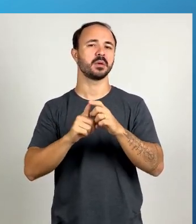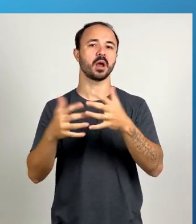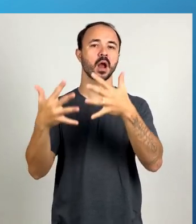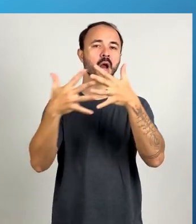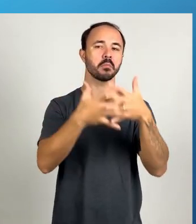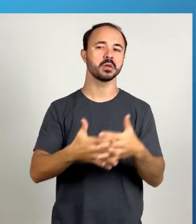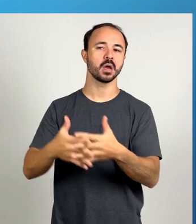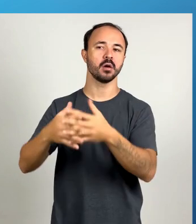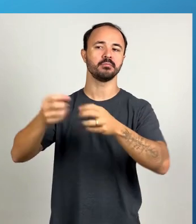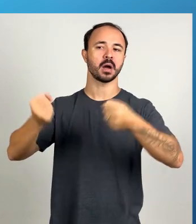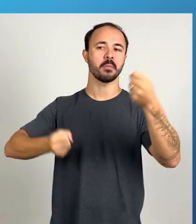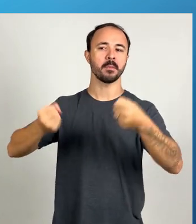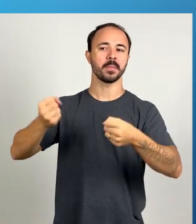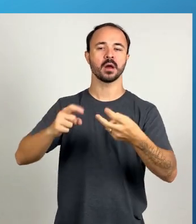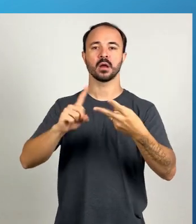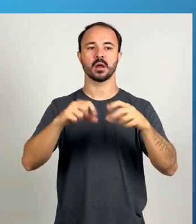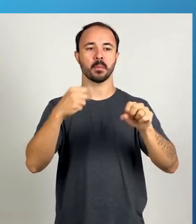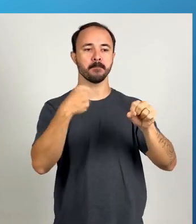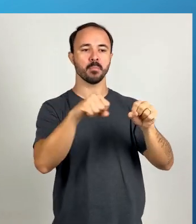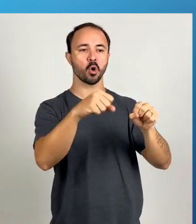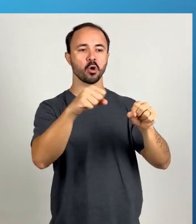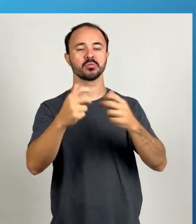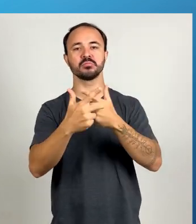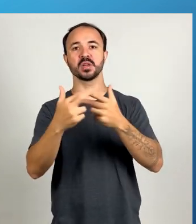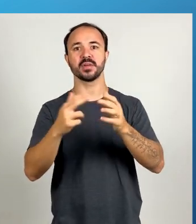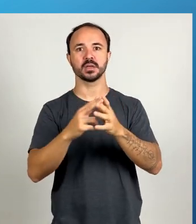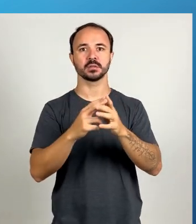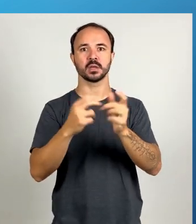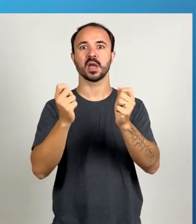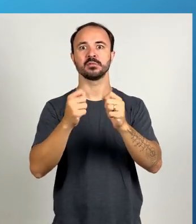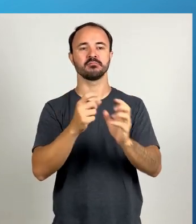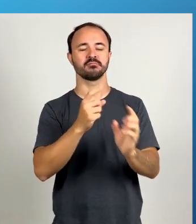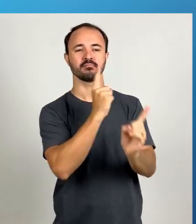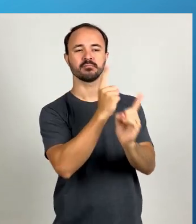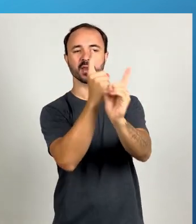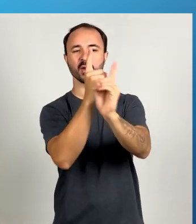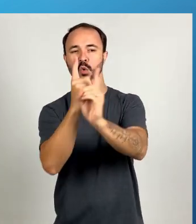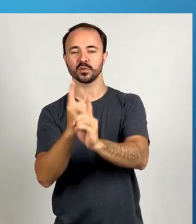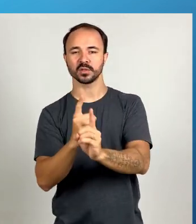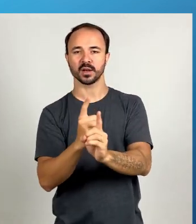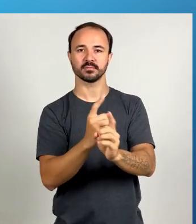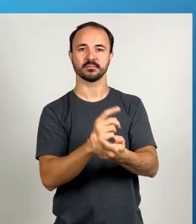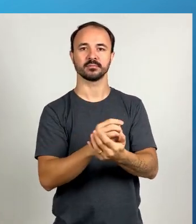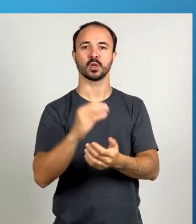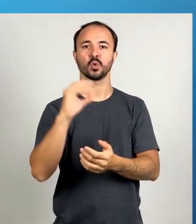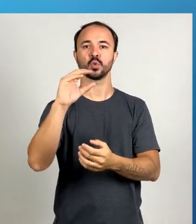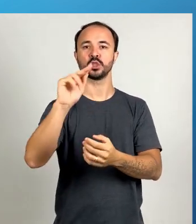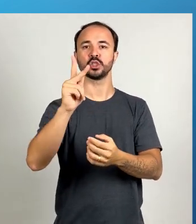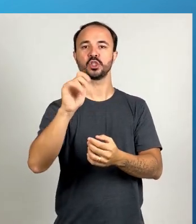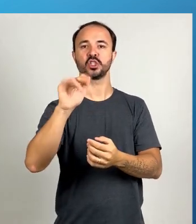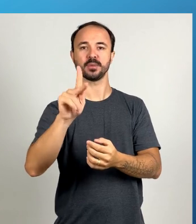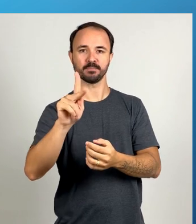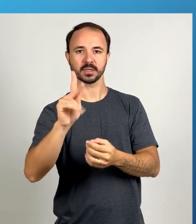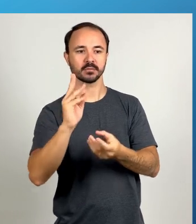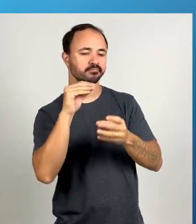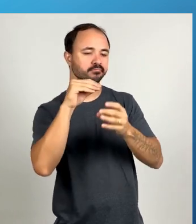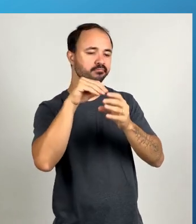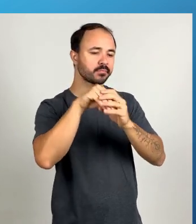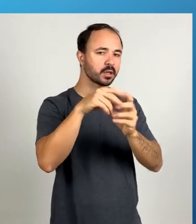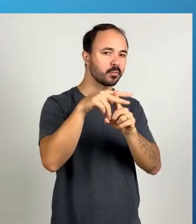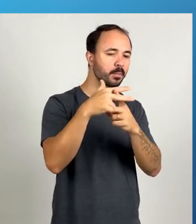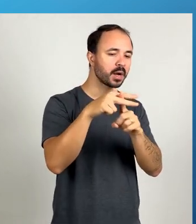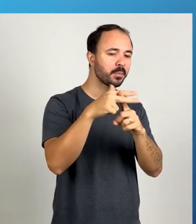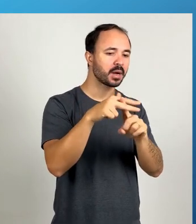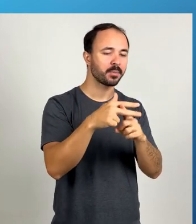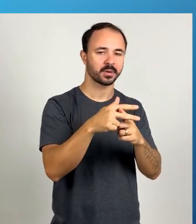caminhões, veículos, motos, tem hoje já sistema de rastreamento, né, através de chips instalados, e aí isso é acompanhado por um GPS,